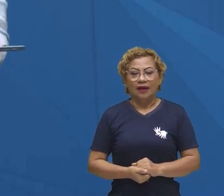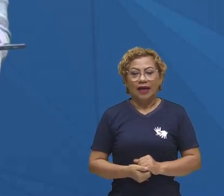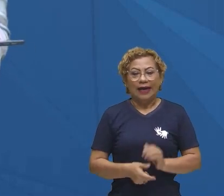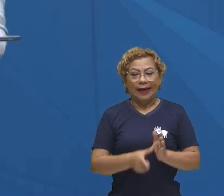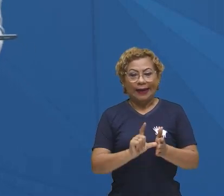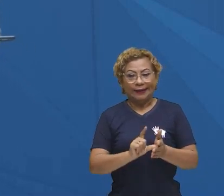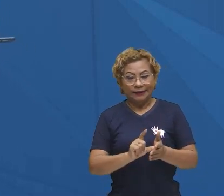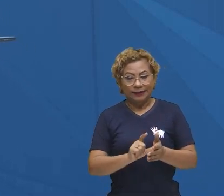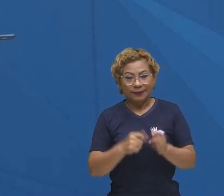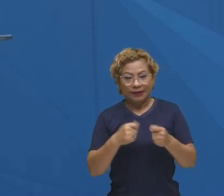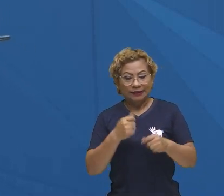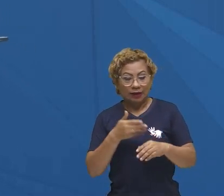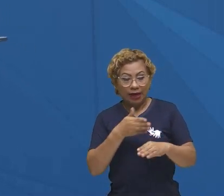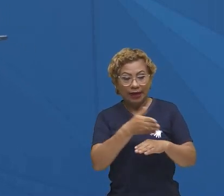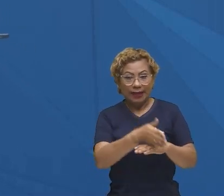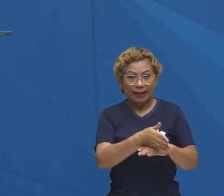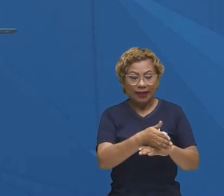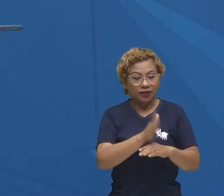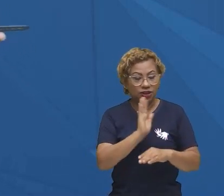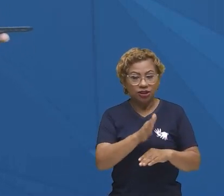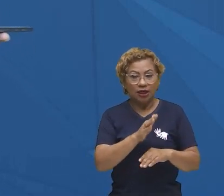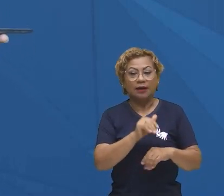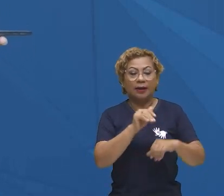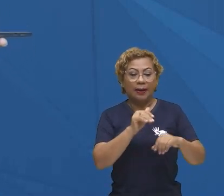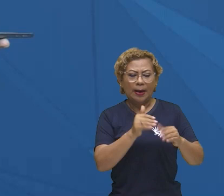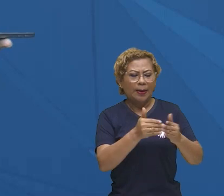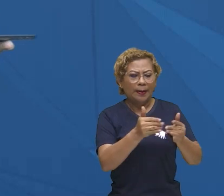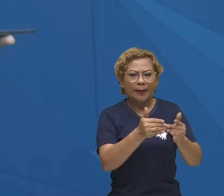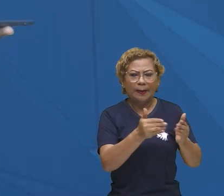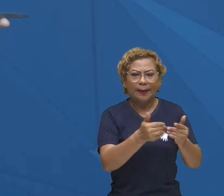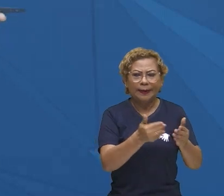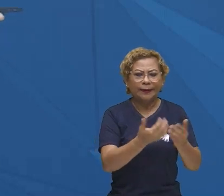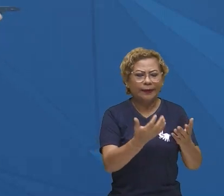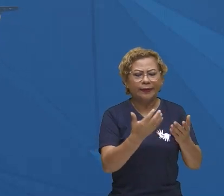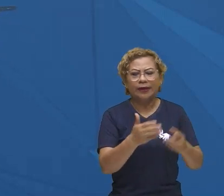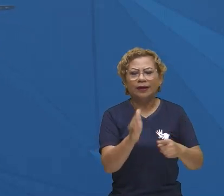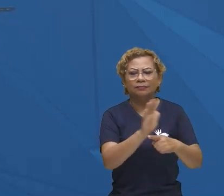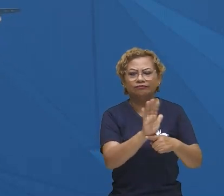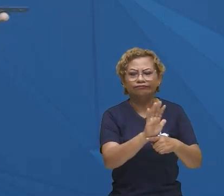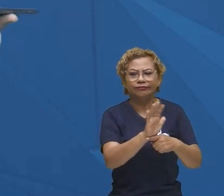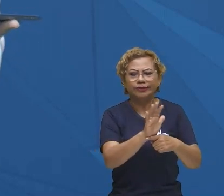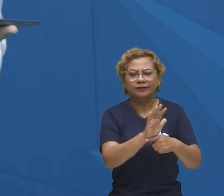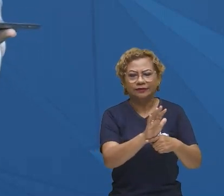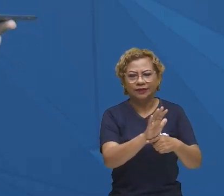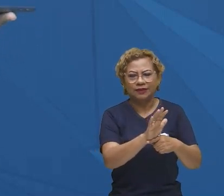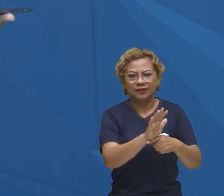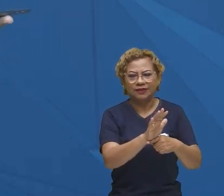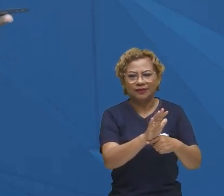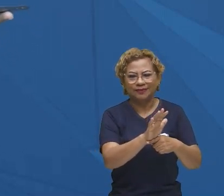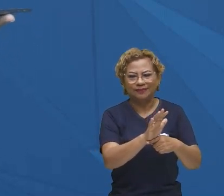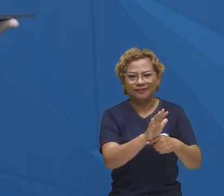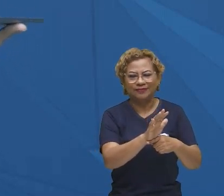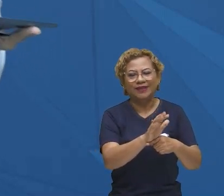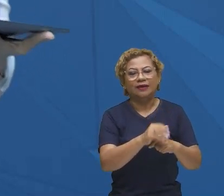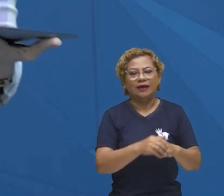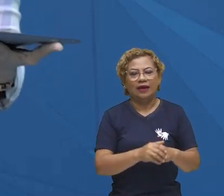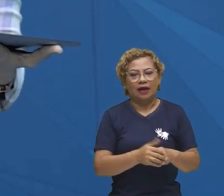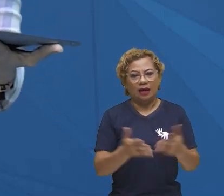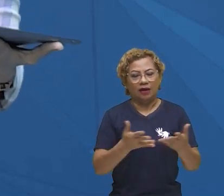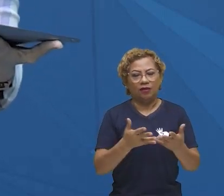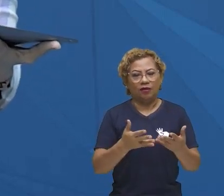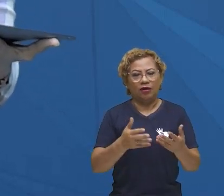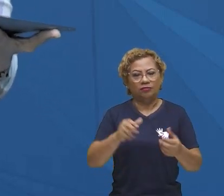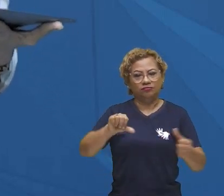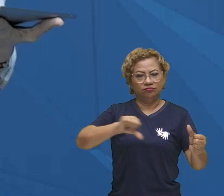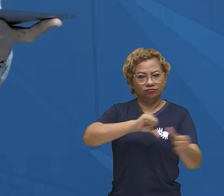fila e tudo. Olha só, gente, que loucura. Aí hoje em dia o que a gente faz? Plim, liga a TV, conecta a internet,